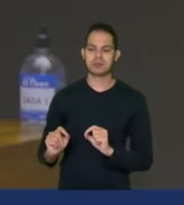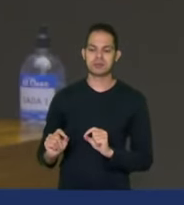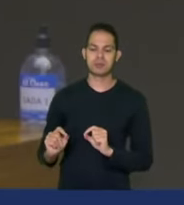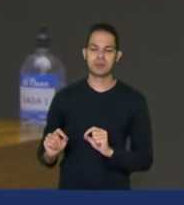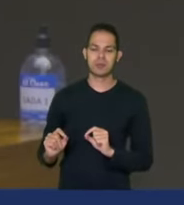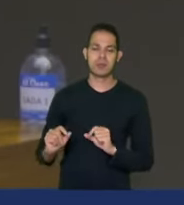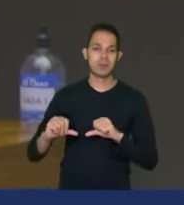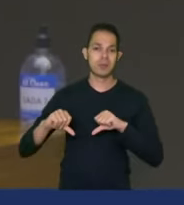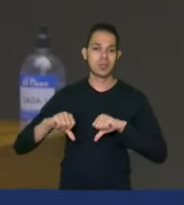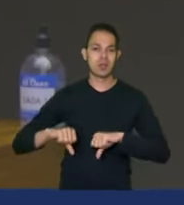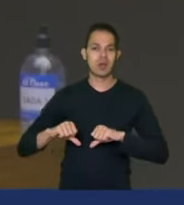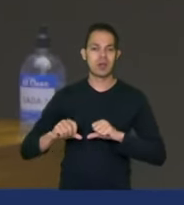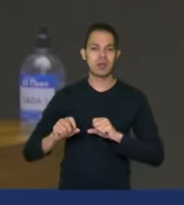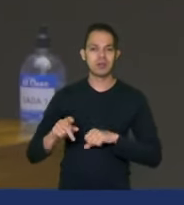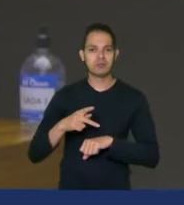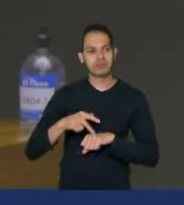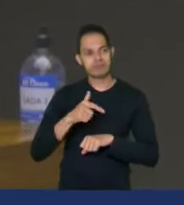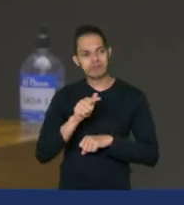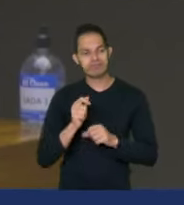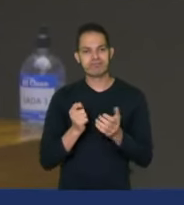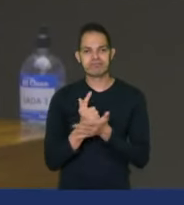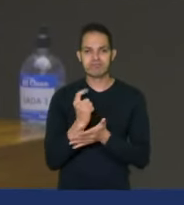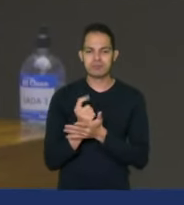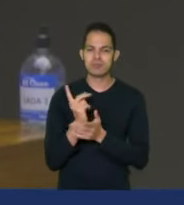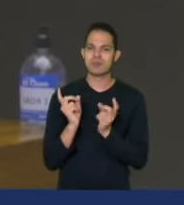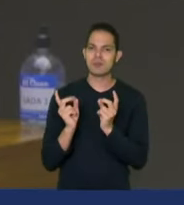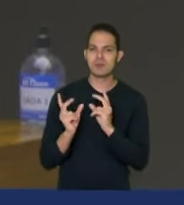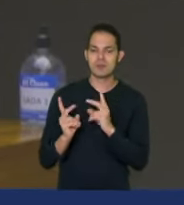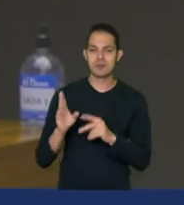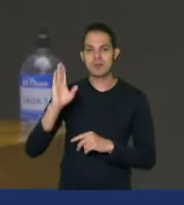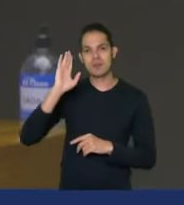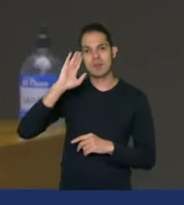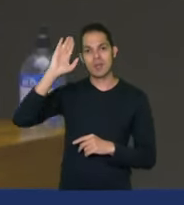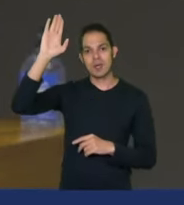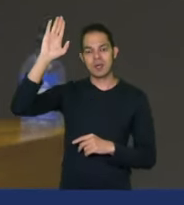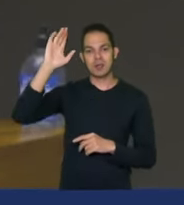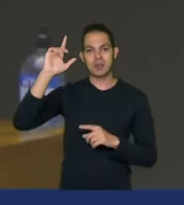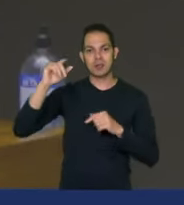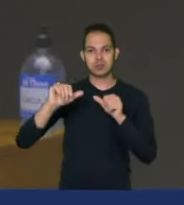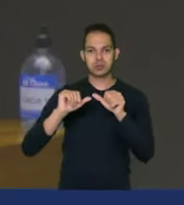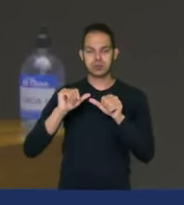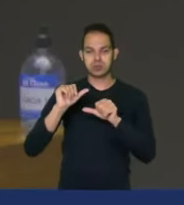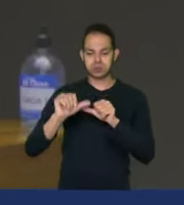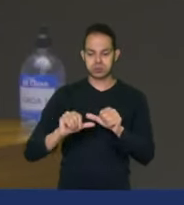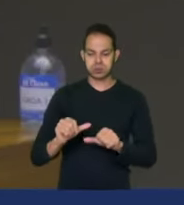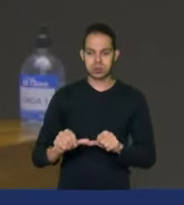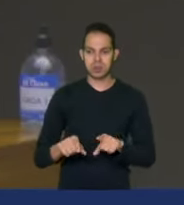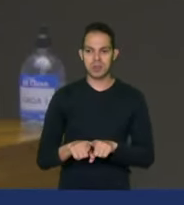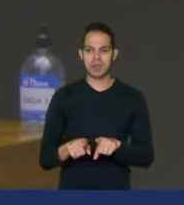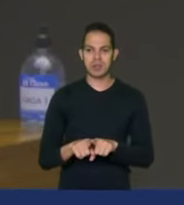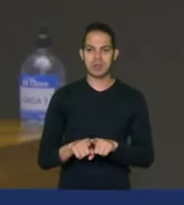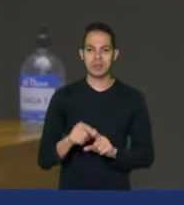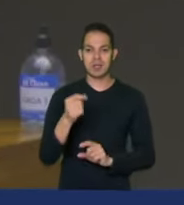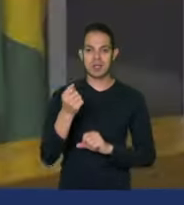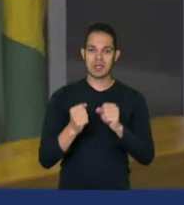piorando o comércio exterior, acarretando uma especialização regressiva e uma desindustrialização na economia